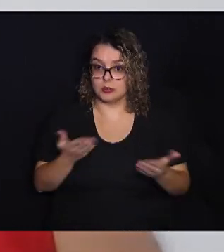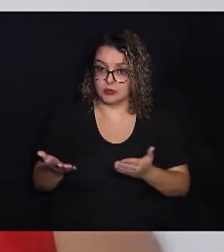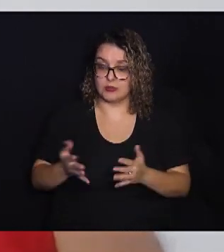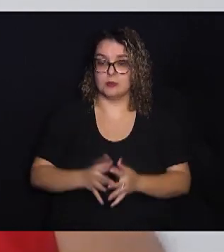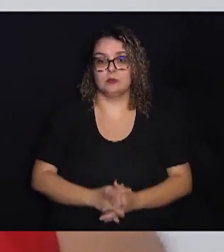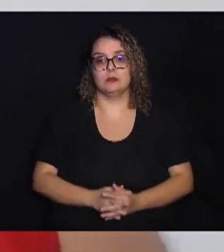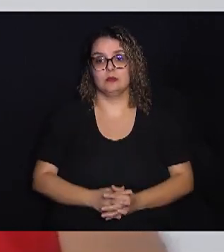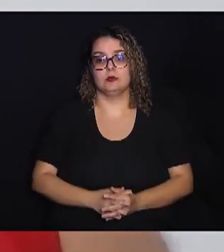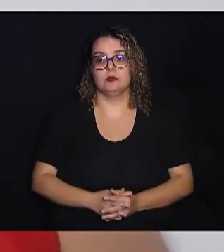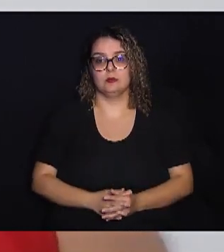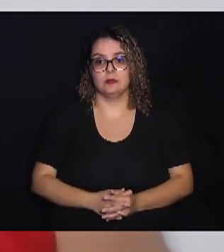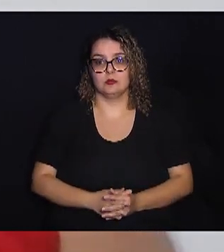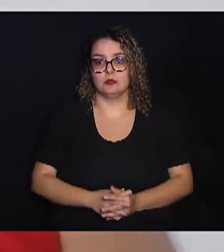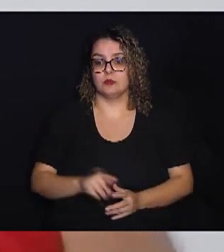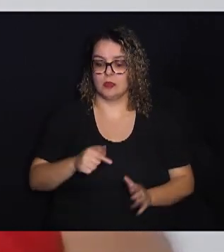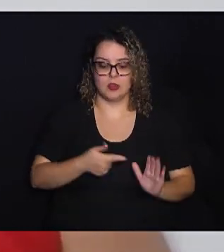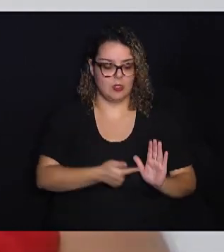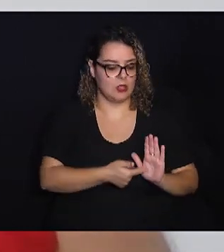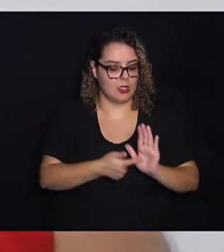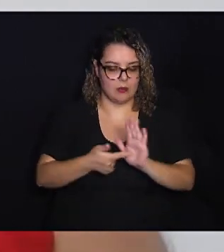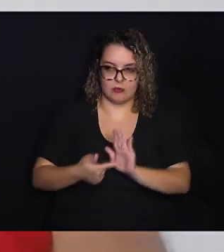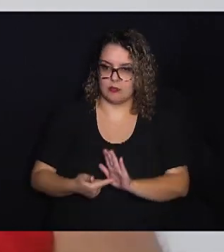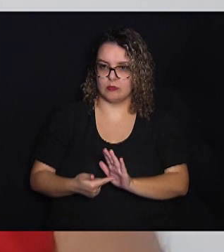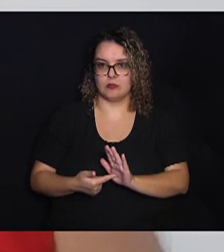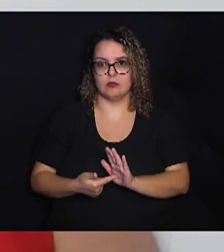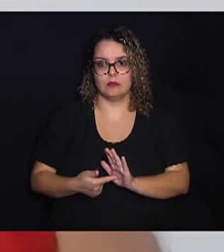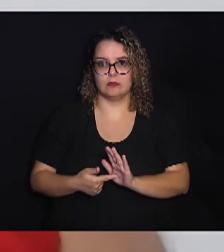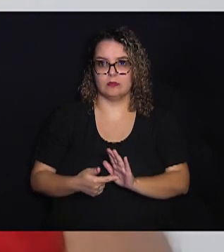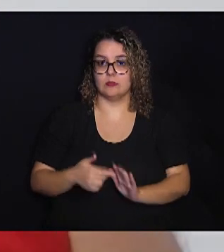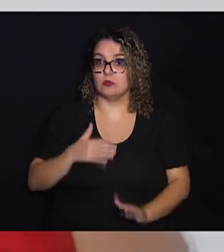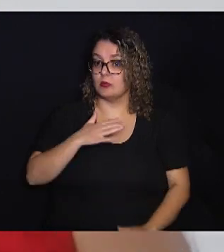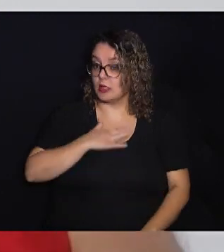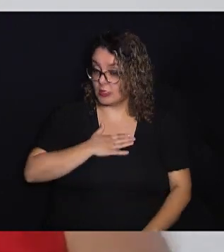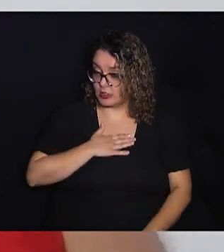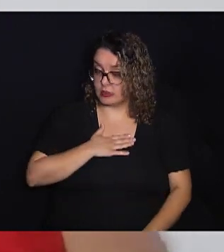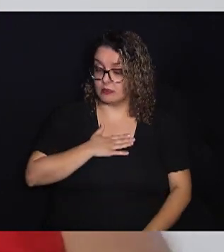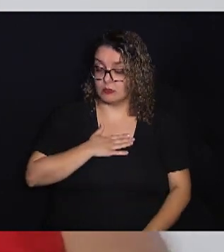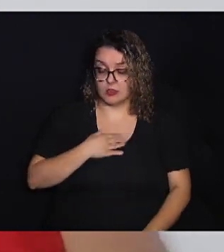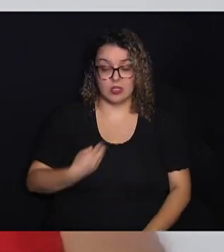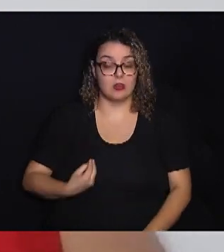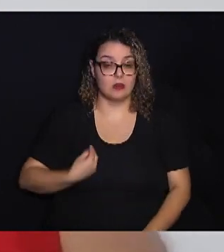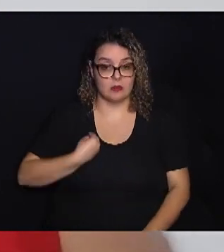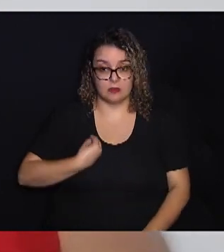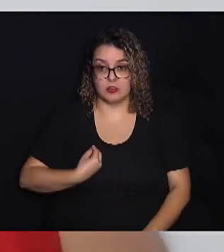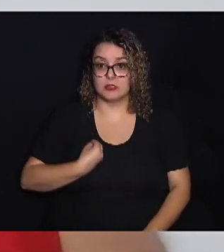Aquela exposição ficou para mim,